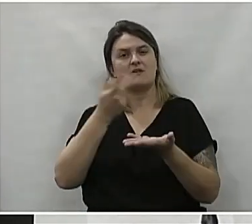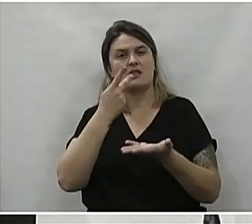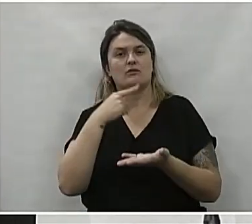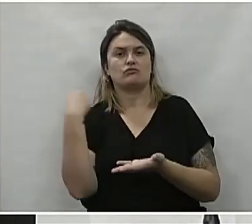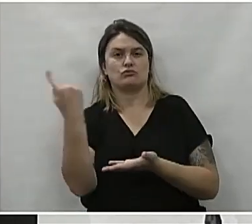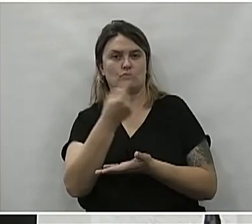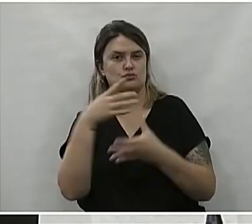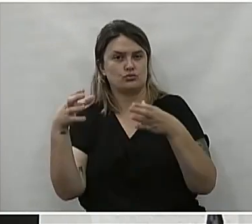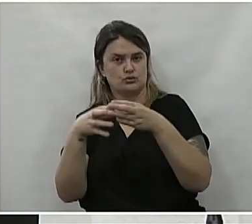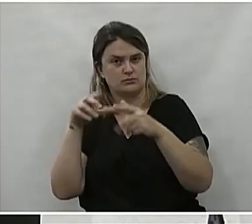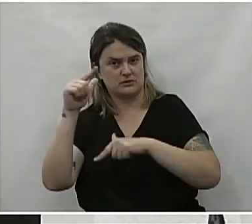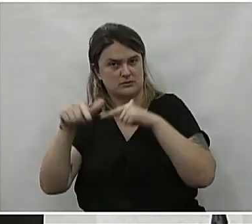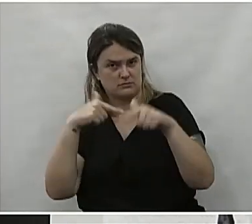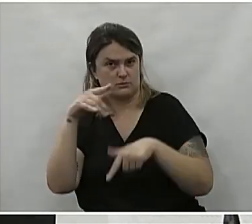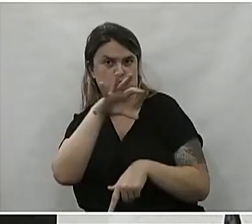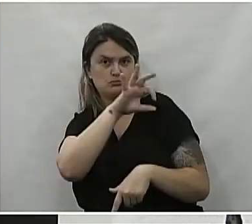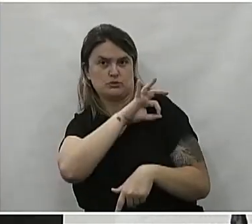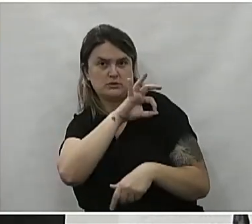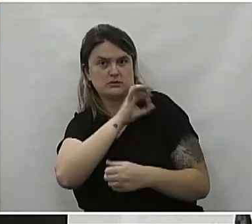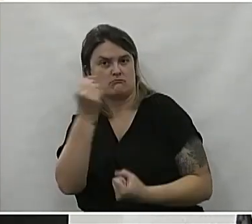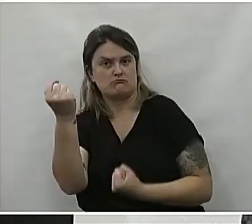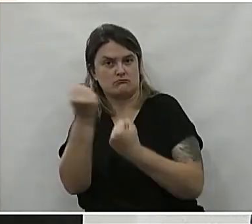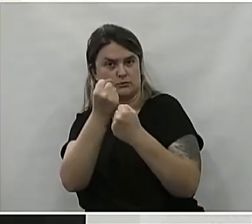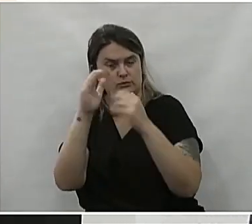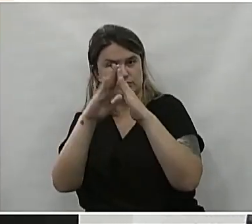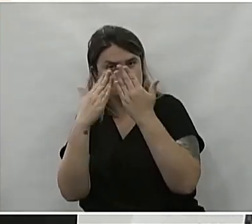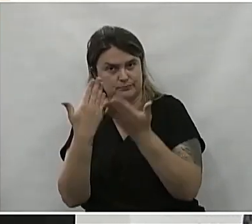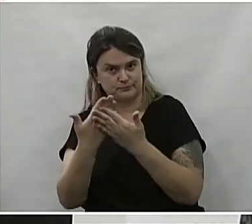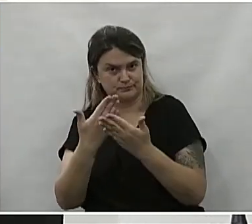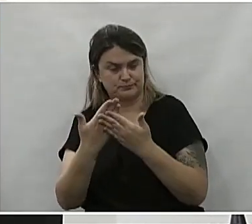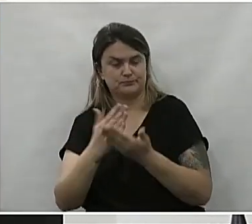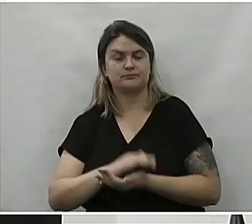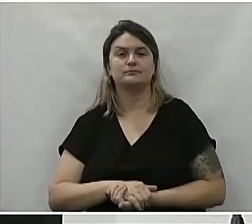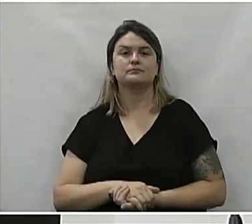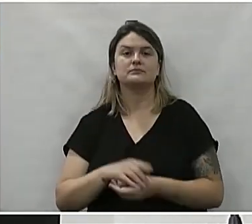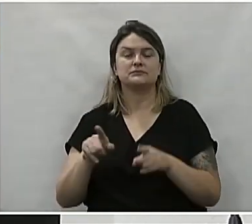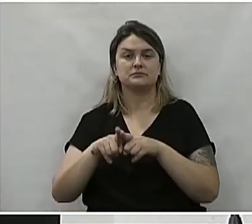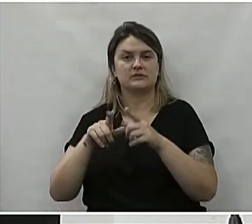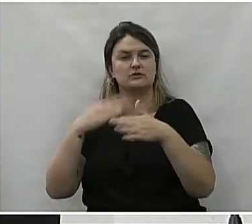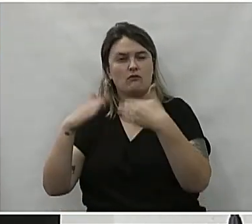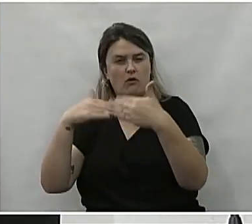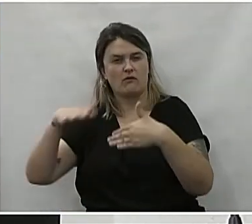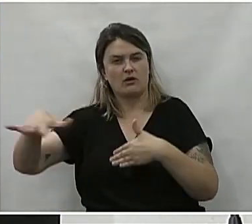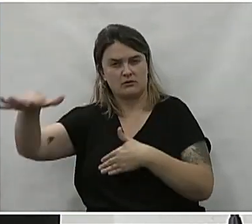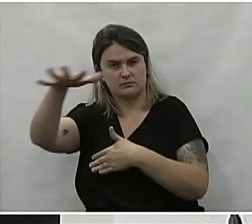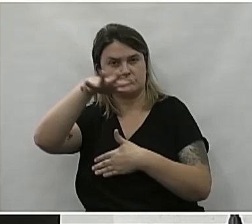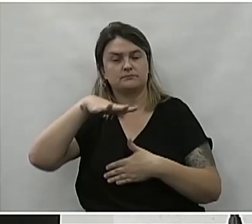nosso batalhão E um pouco Do serviço Que a gente desenvolve Aqui no Nando Vitória E na região também